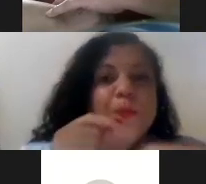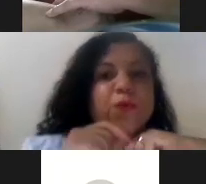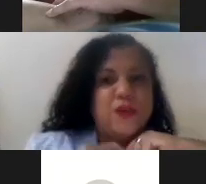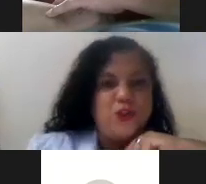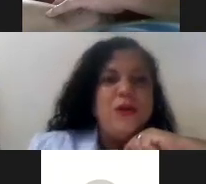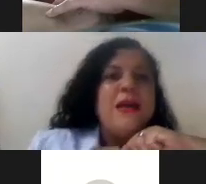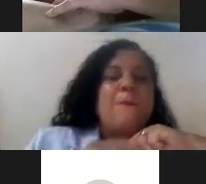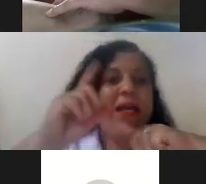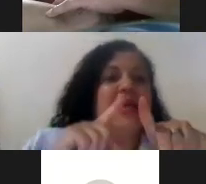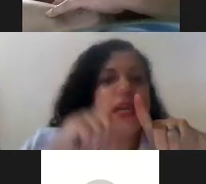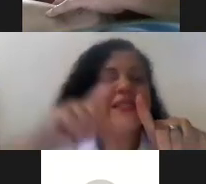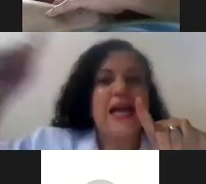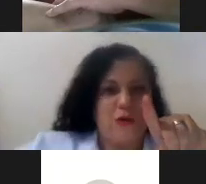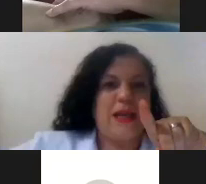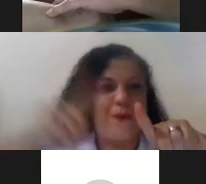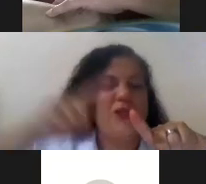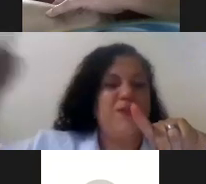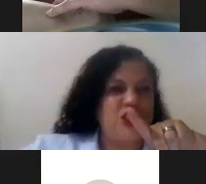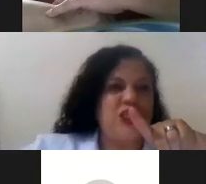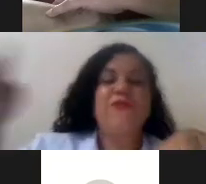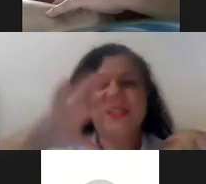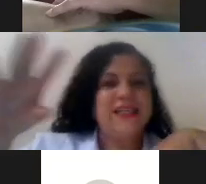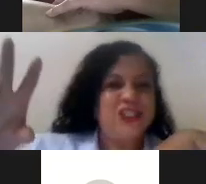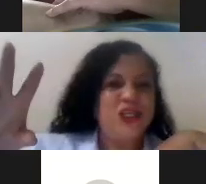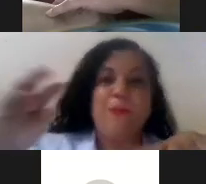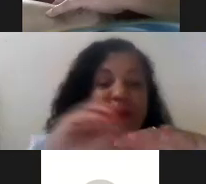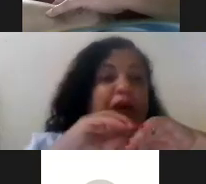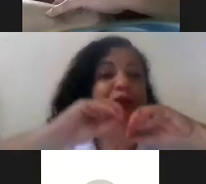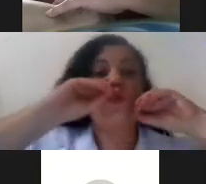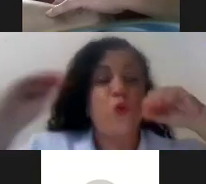lá no grupo o vídeo, para entre essa aula e a próxima que a gente ter, vocês